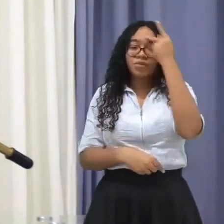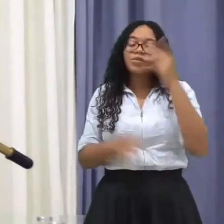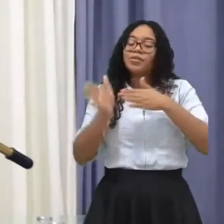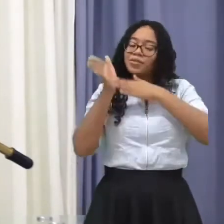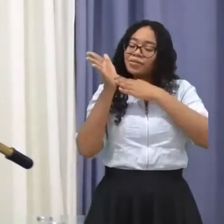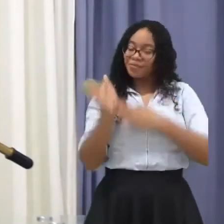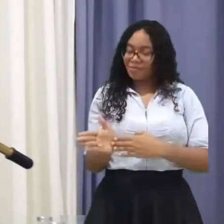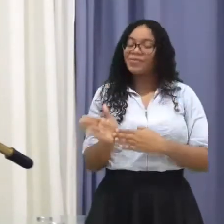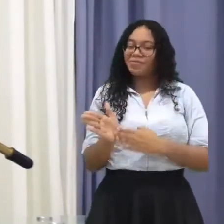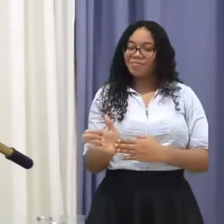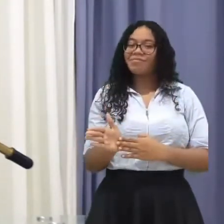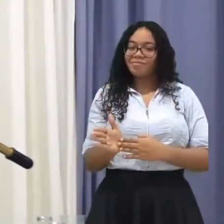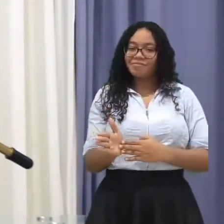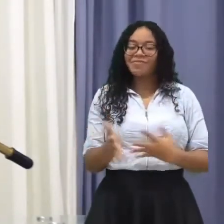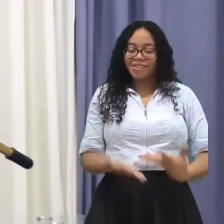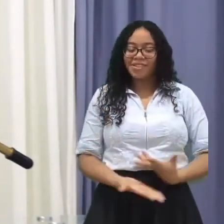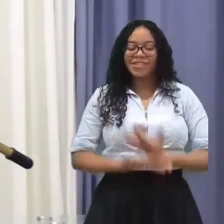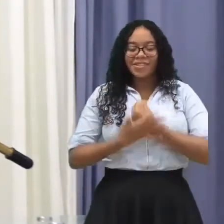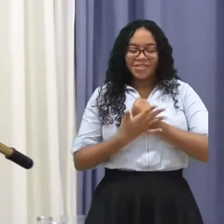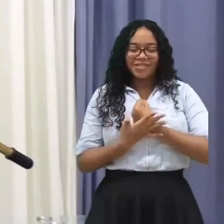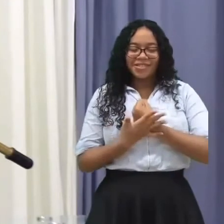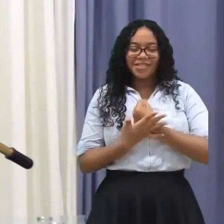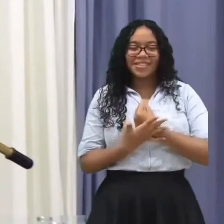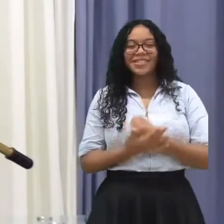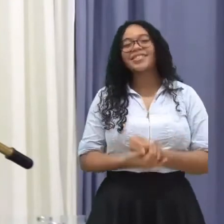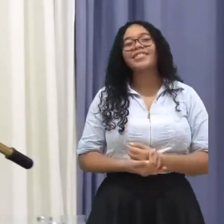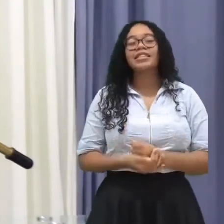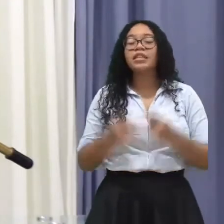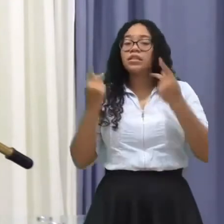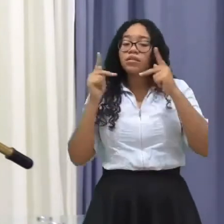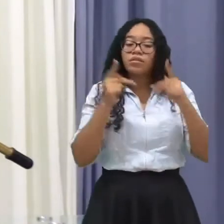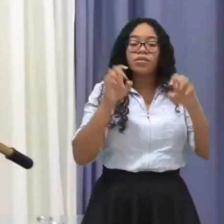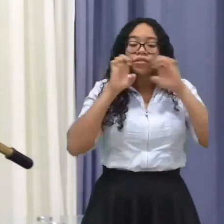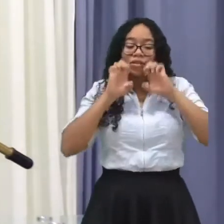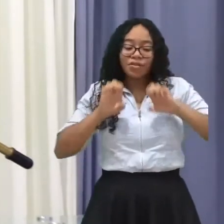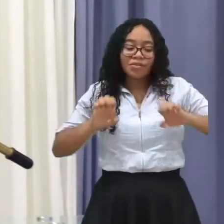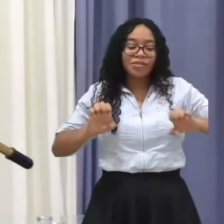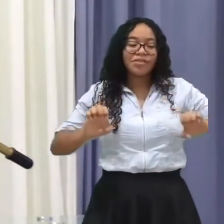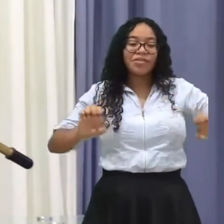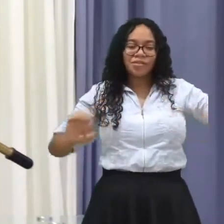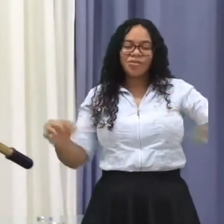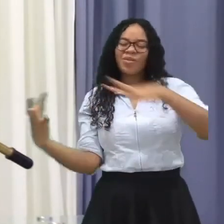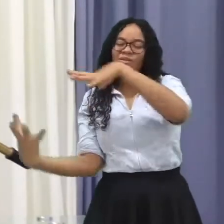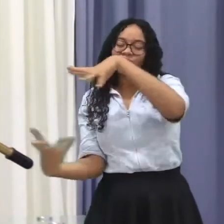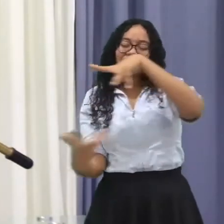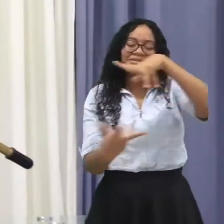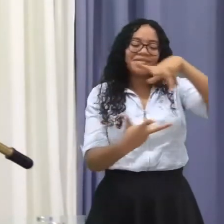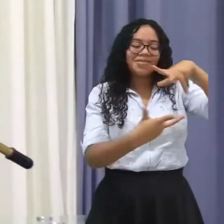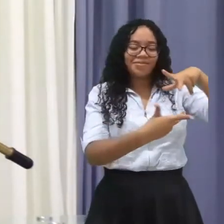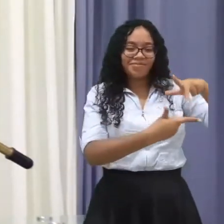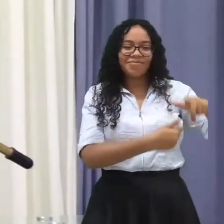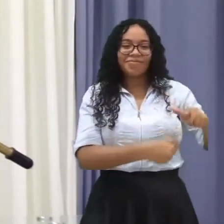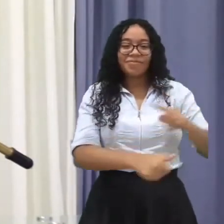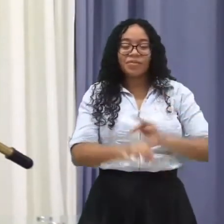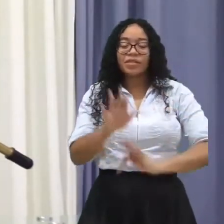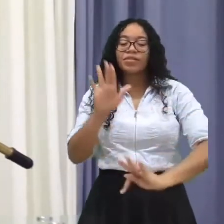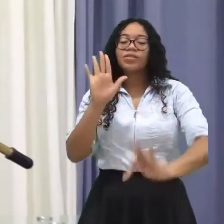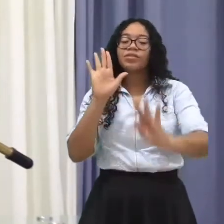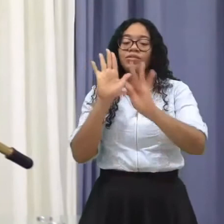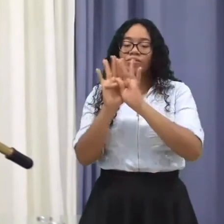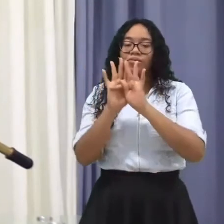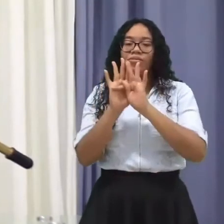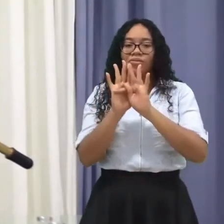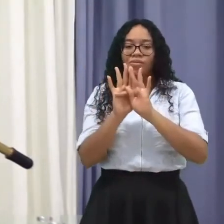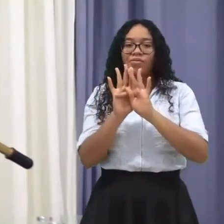fim, esse será salvo. E será pregado este evangelho do reino por todo o mundo, para testemunho a todas